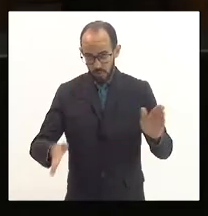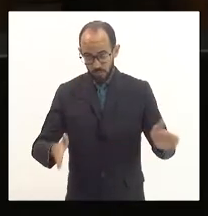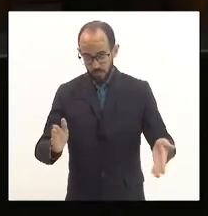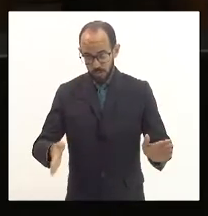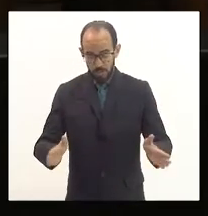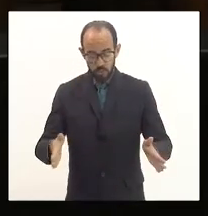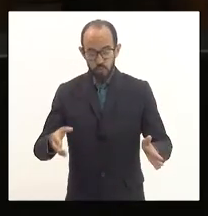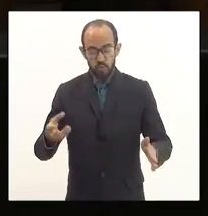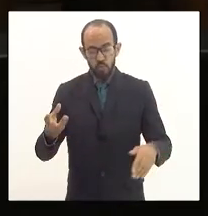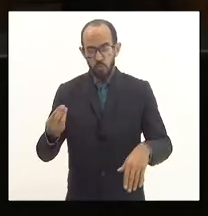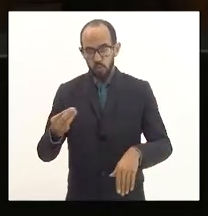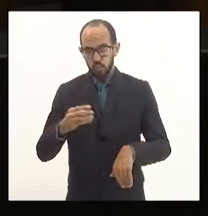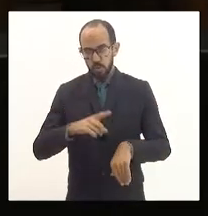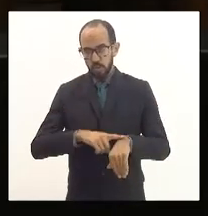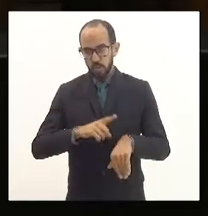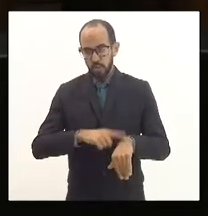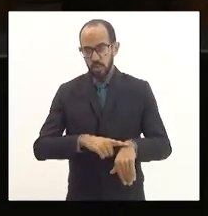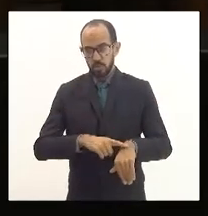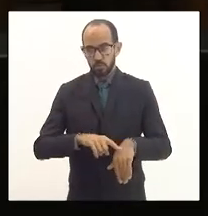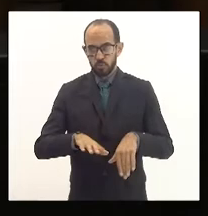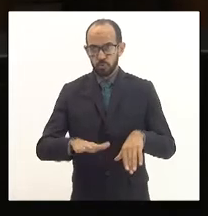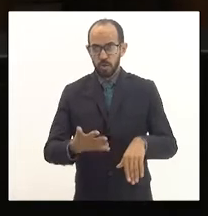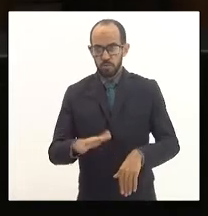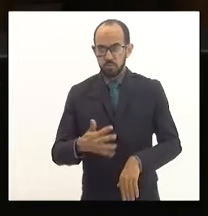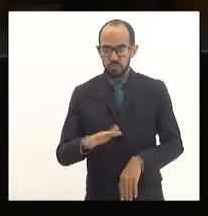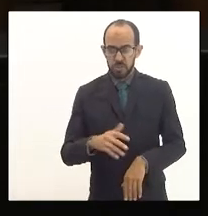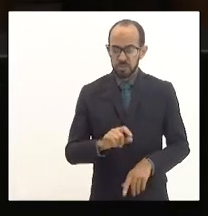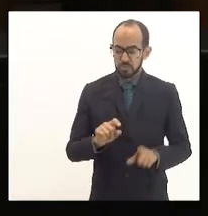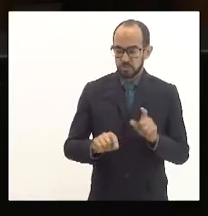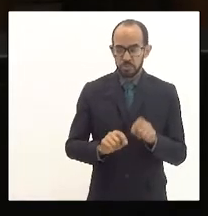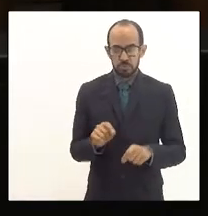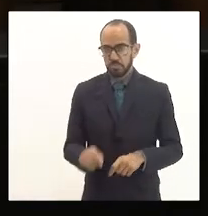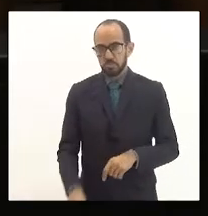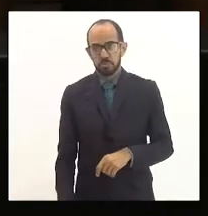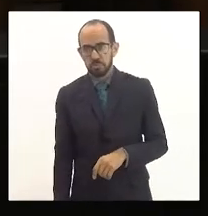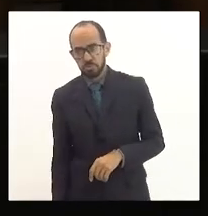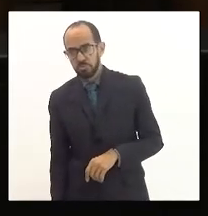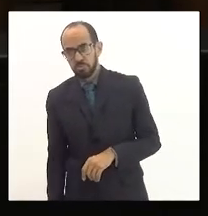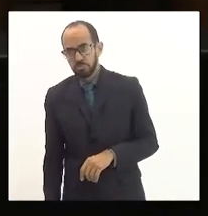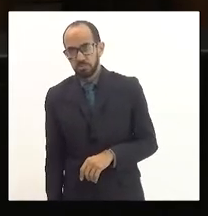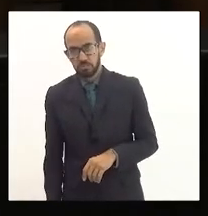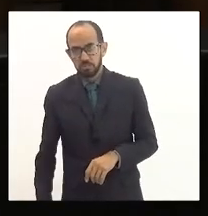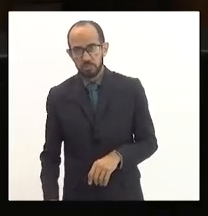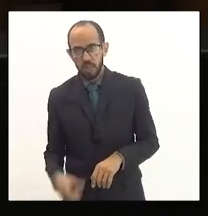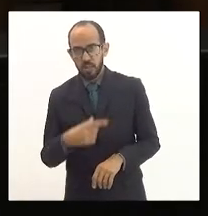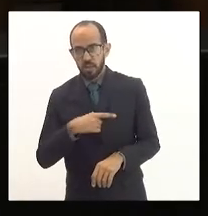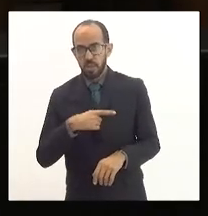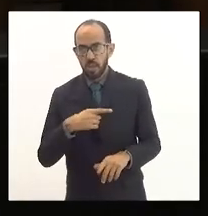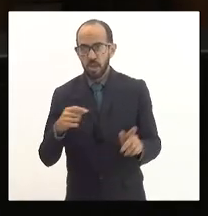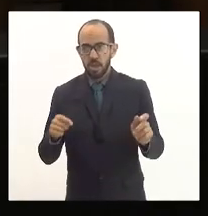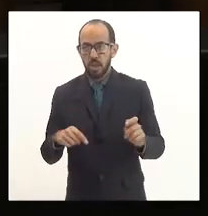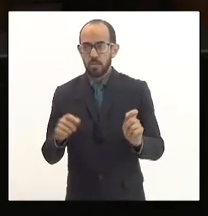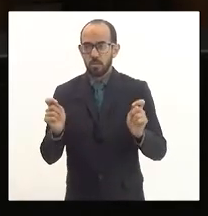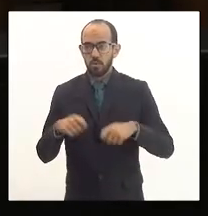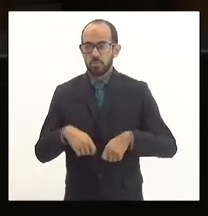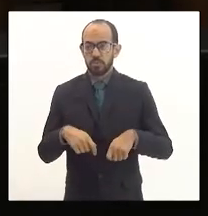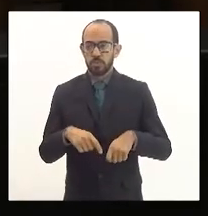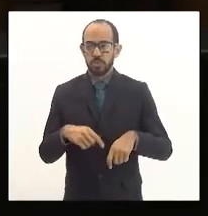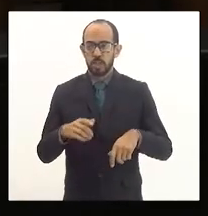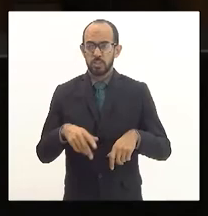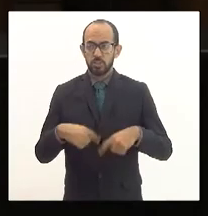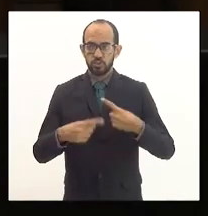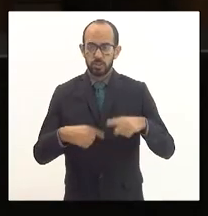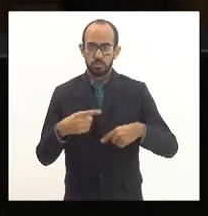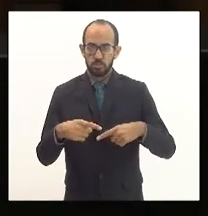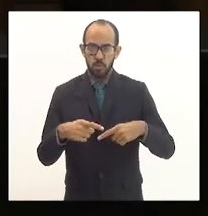grande provavelmente nessa tem aí a possibilidade de ficar depois